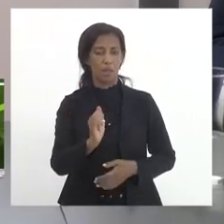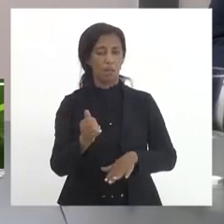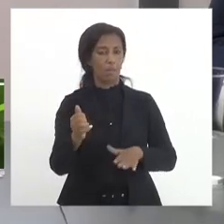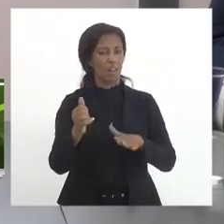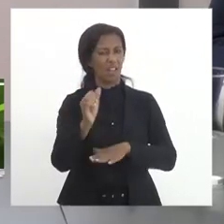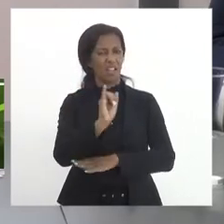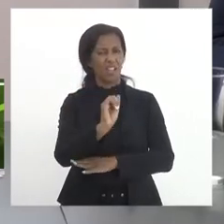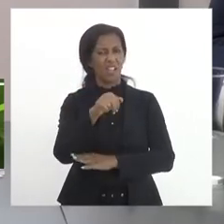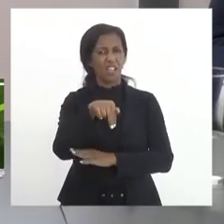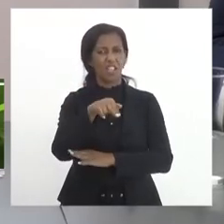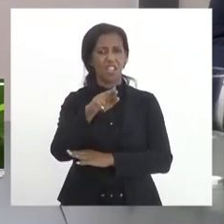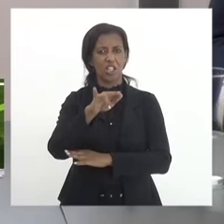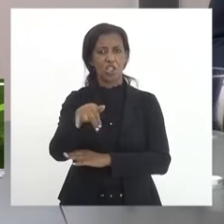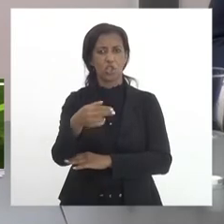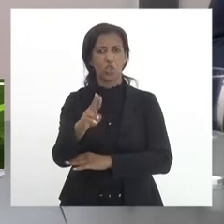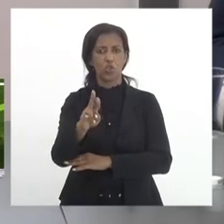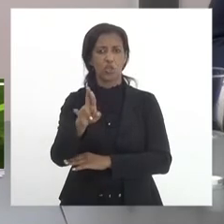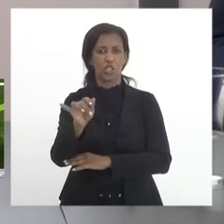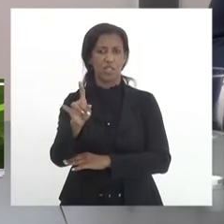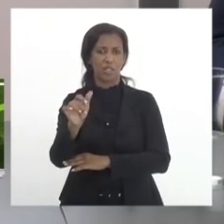injuridicidade.